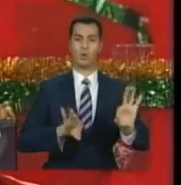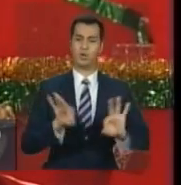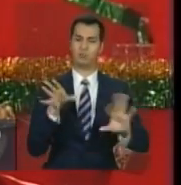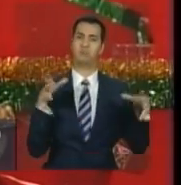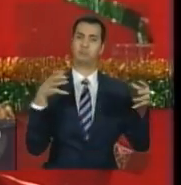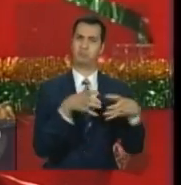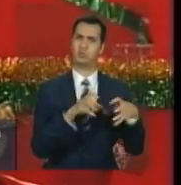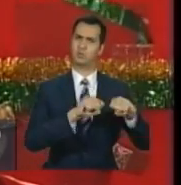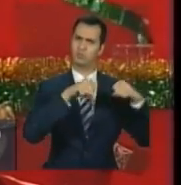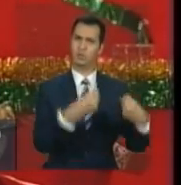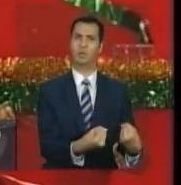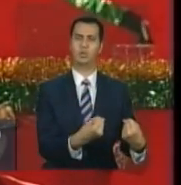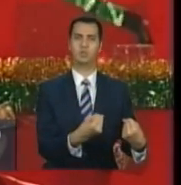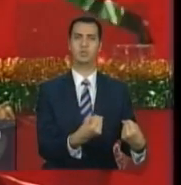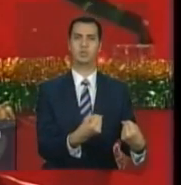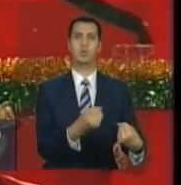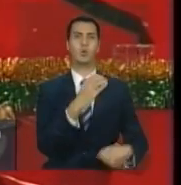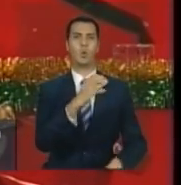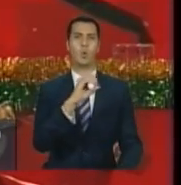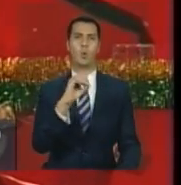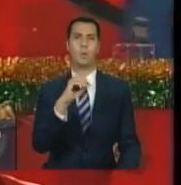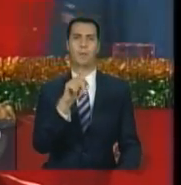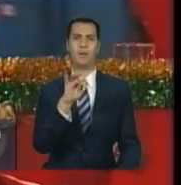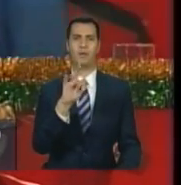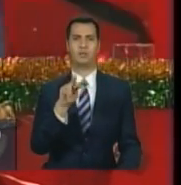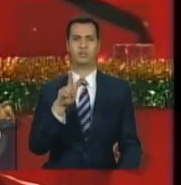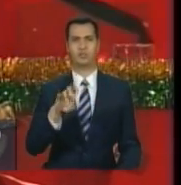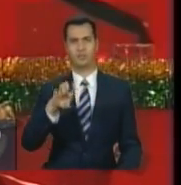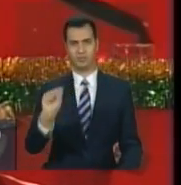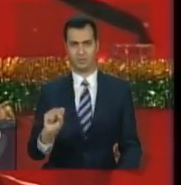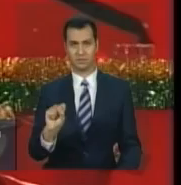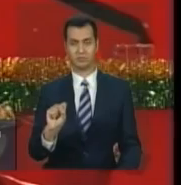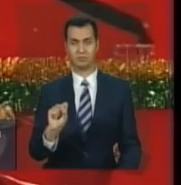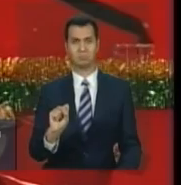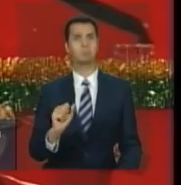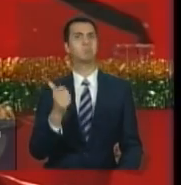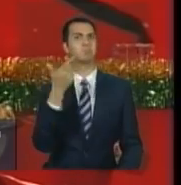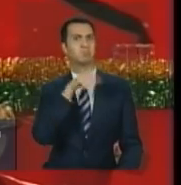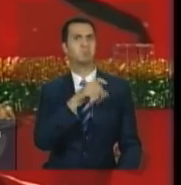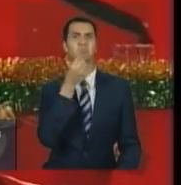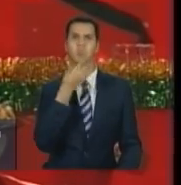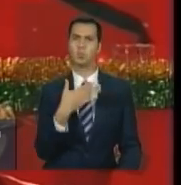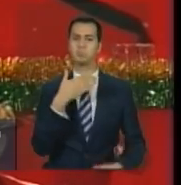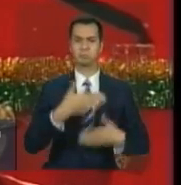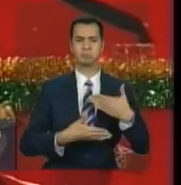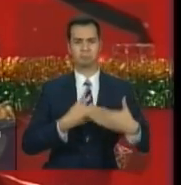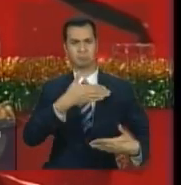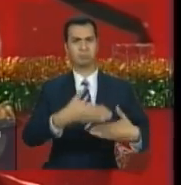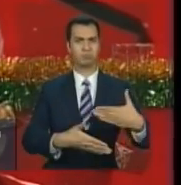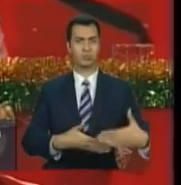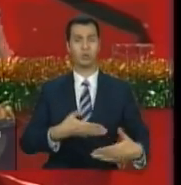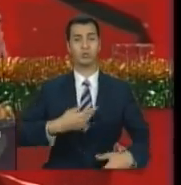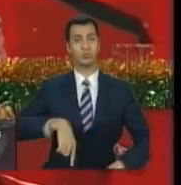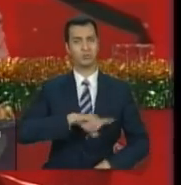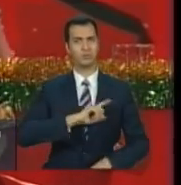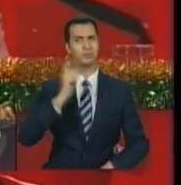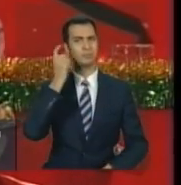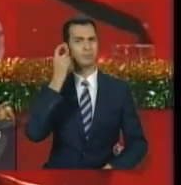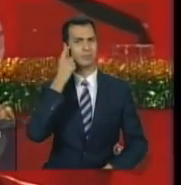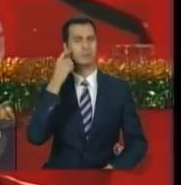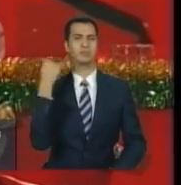a se organizar em cooperativas, nós consideramos que é